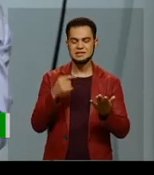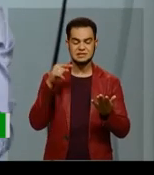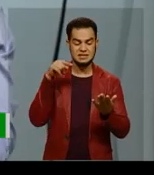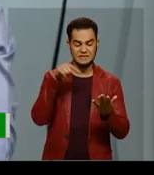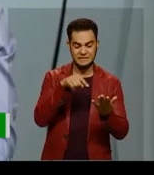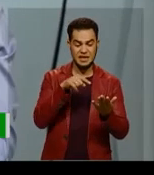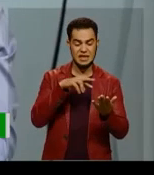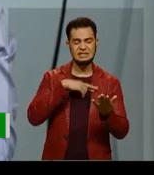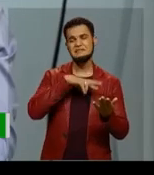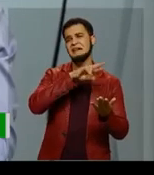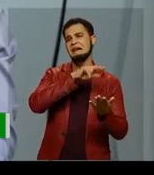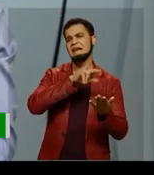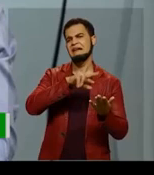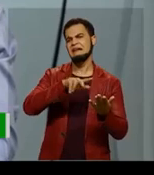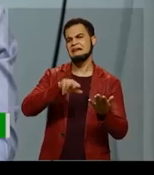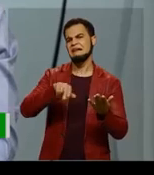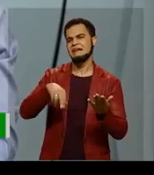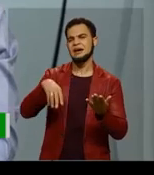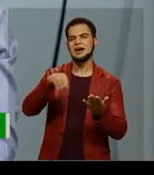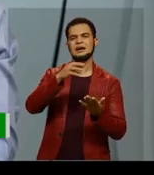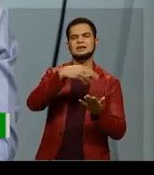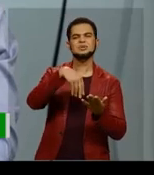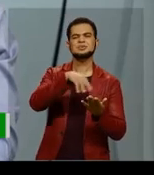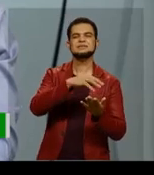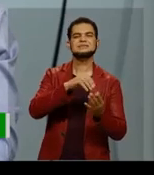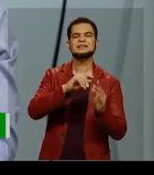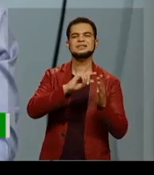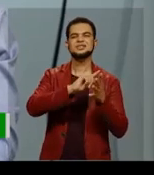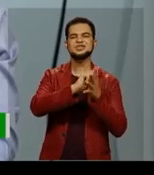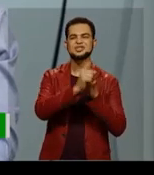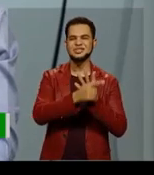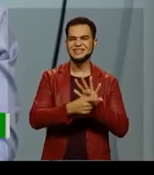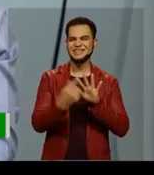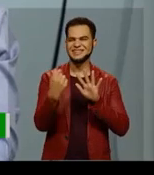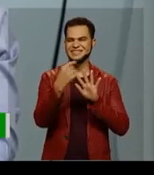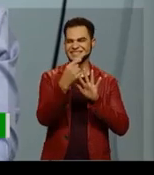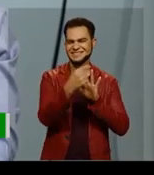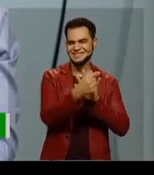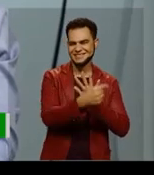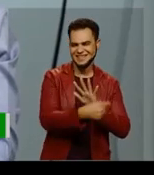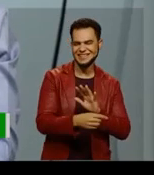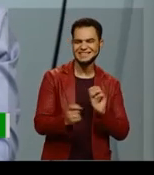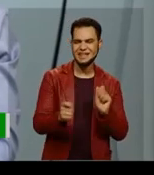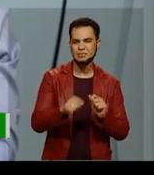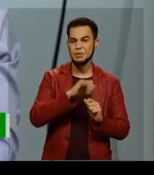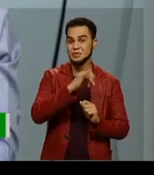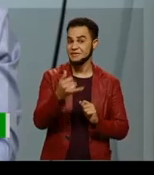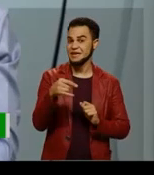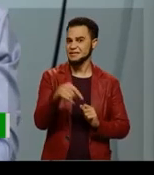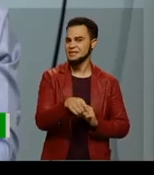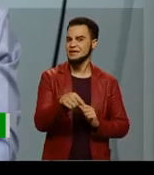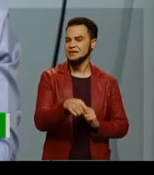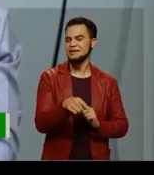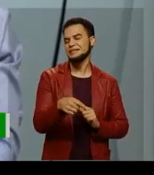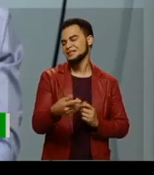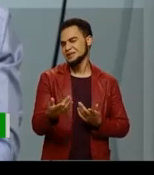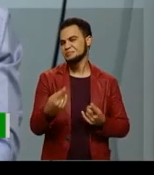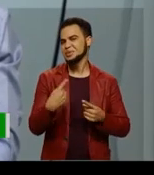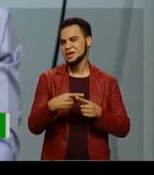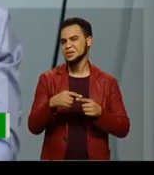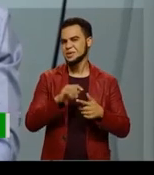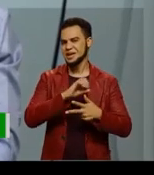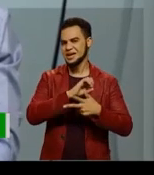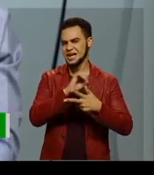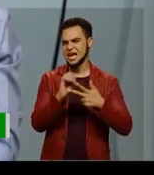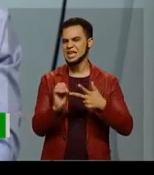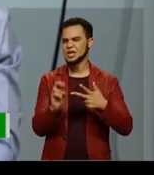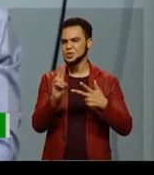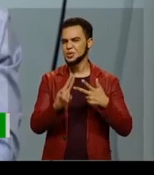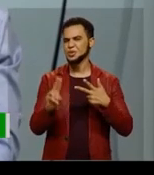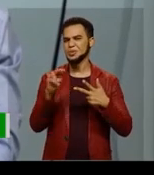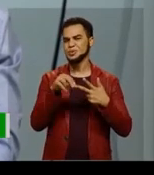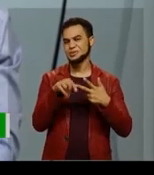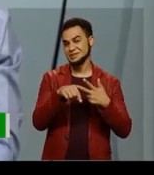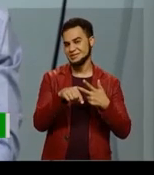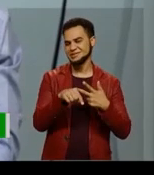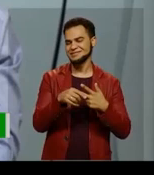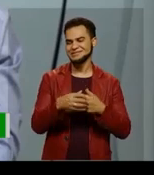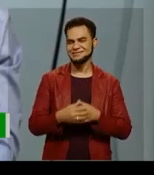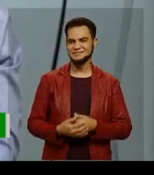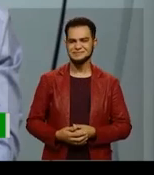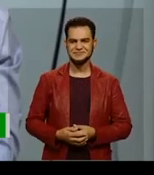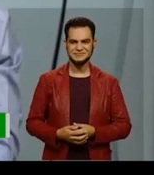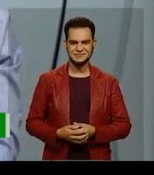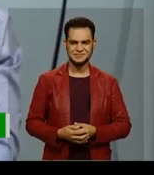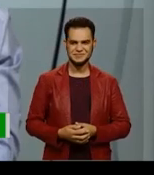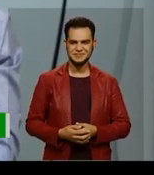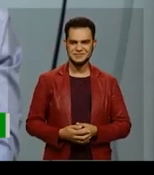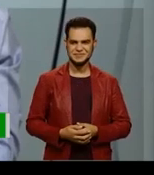Enem se preza muito para pegar essa variedade de gêneros textuais. E outra coisa que eu queria comentar também, que